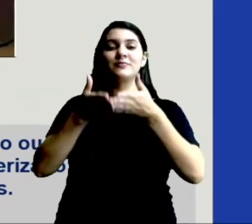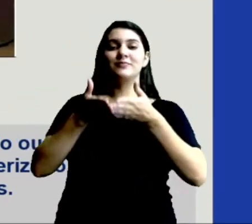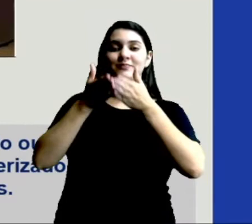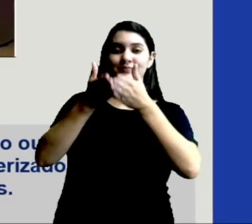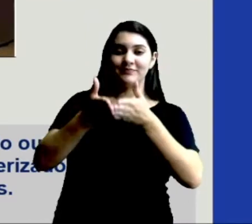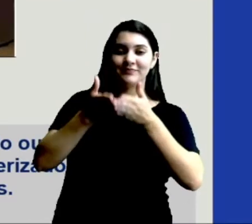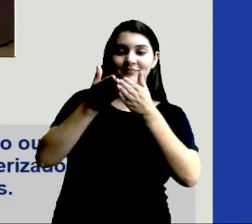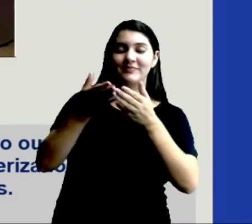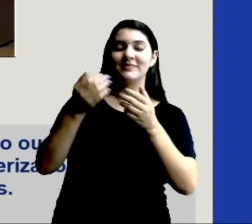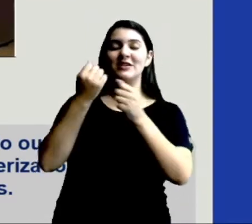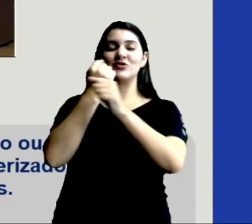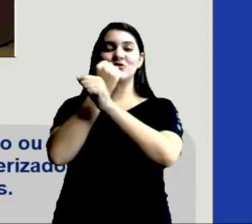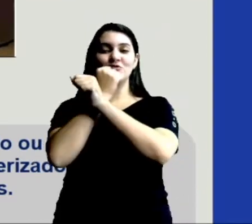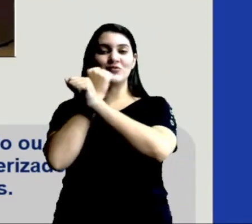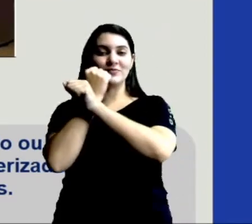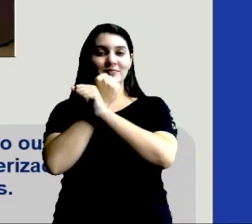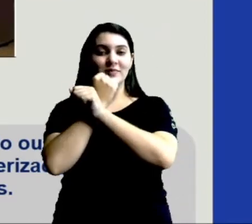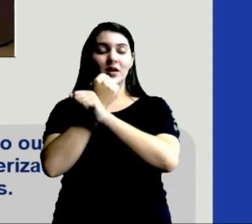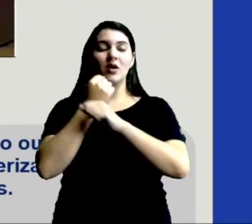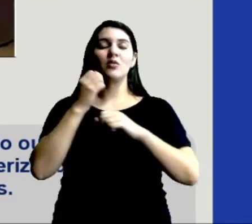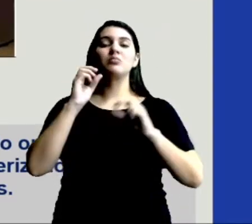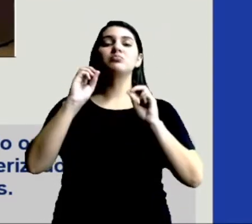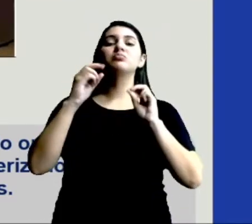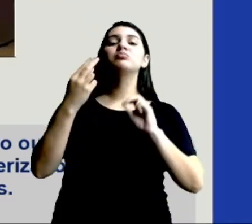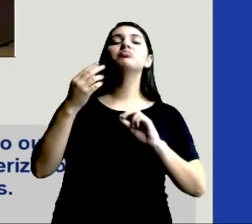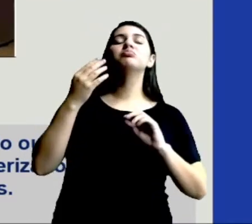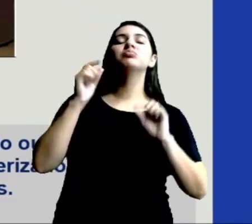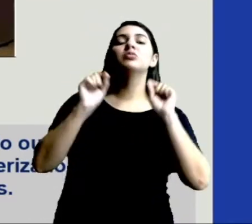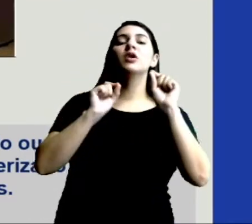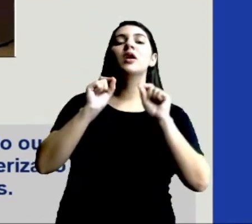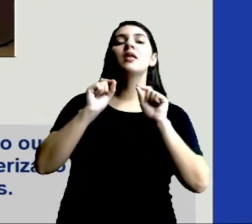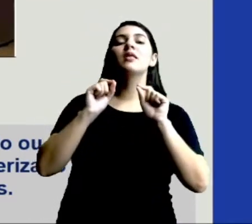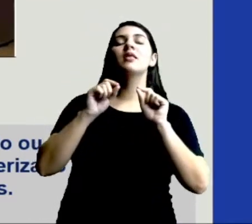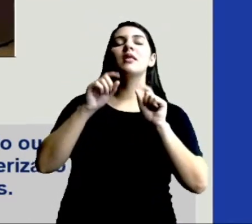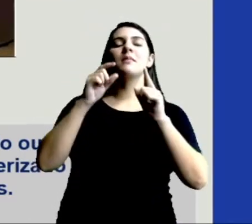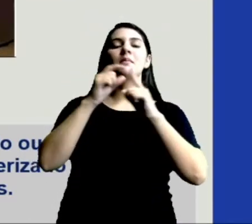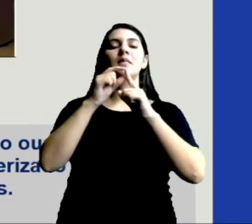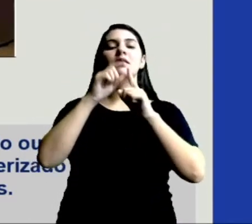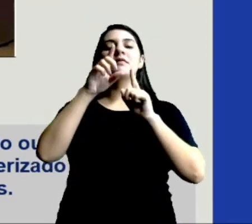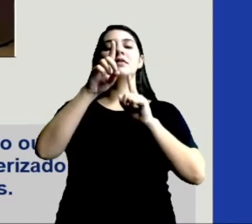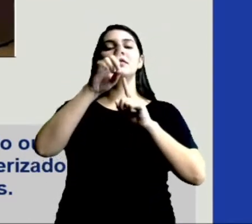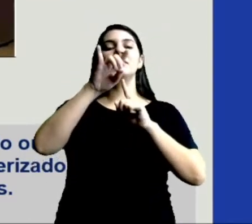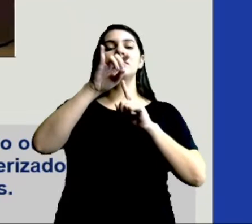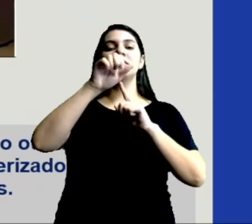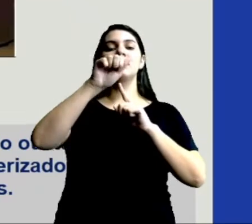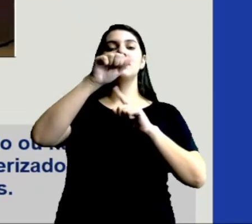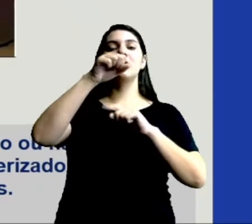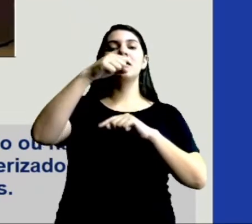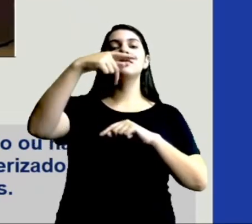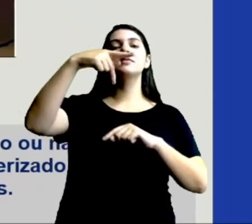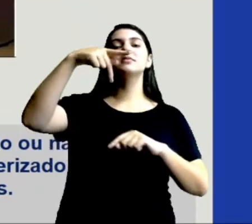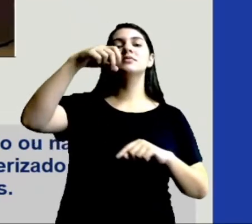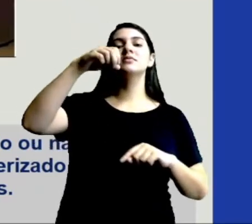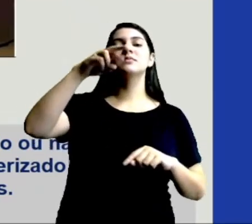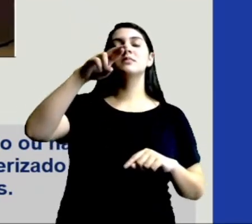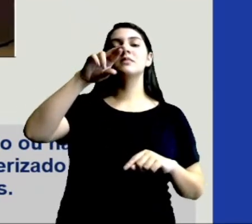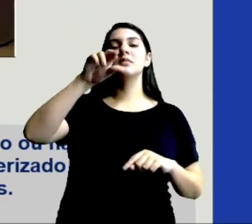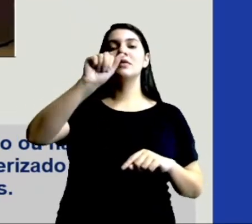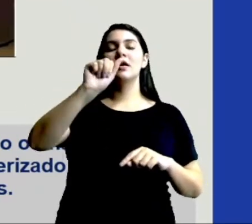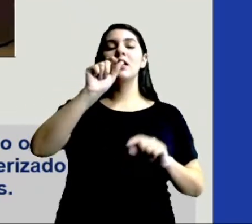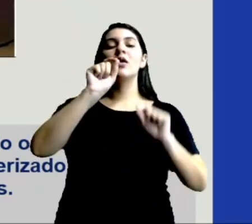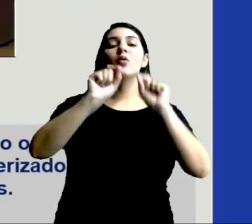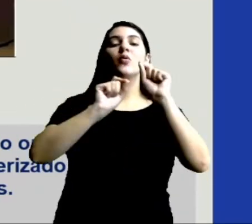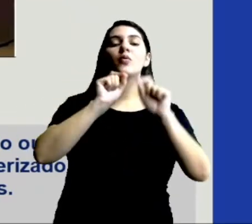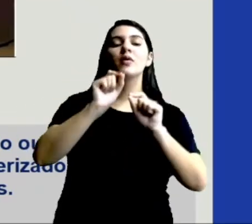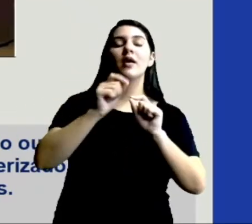de escravos. Ou seja, quando a gente falar na palavra diáspora, a gente quer dizer que é realmente um